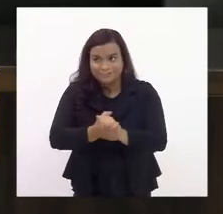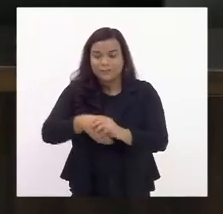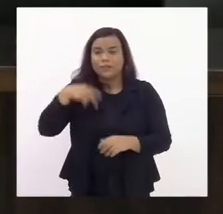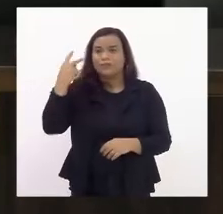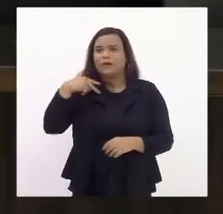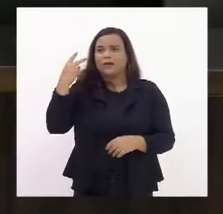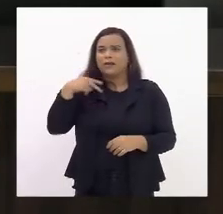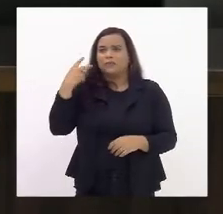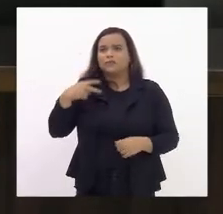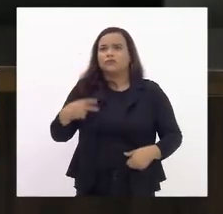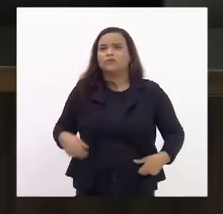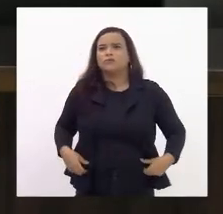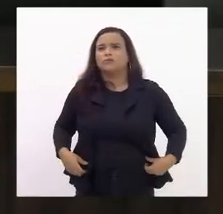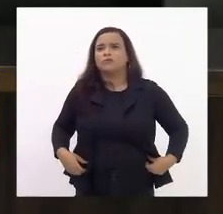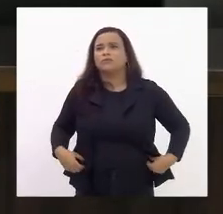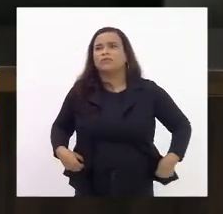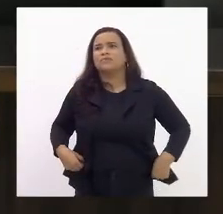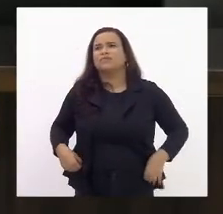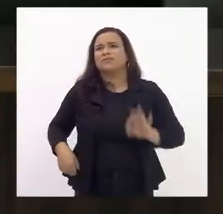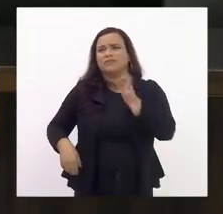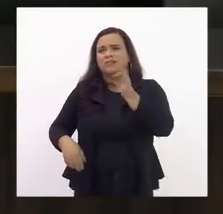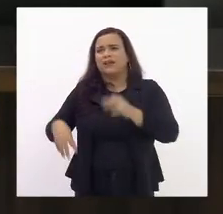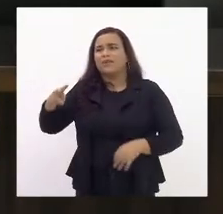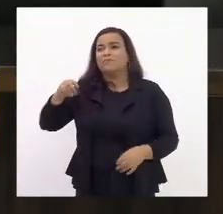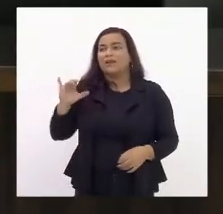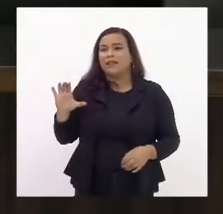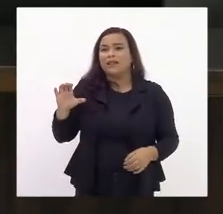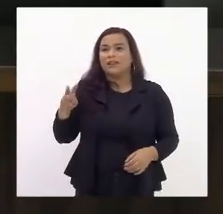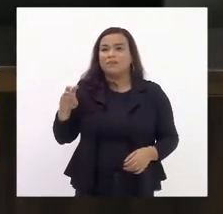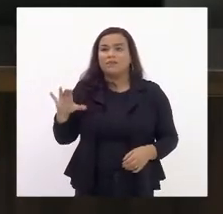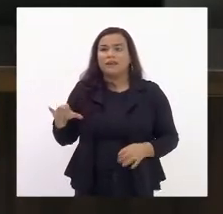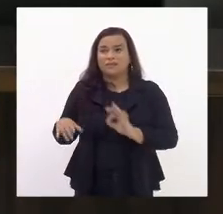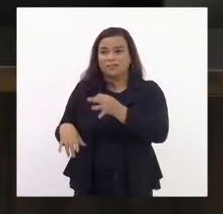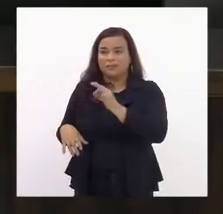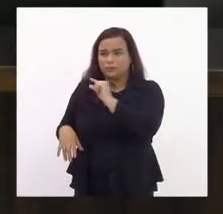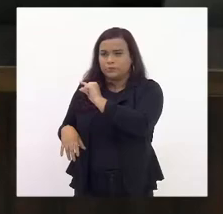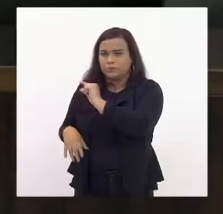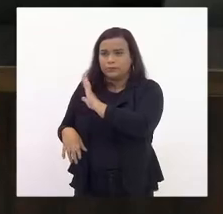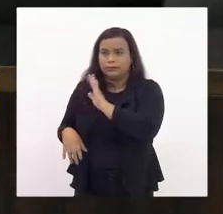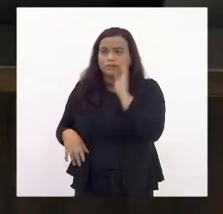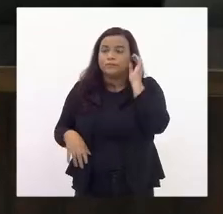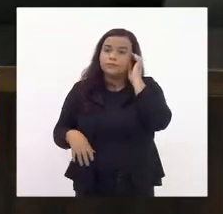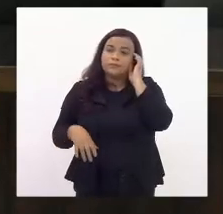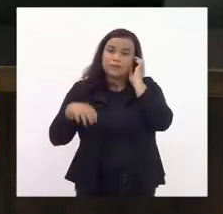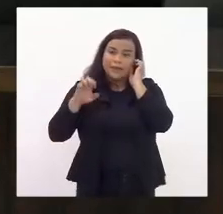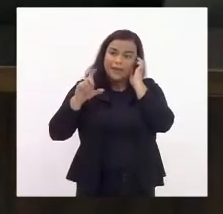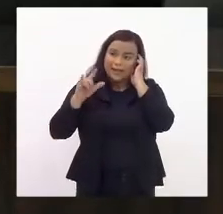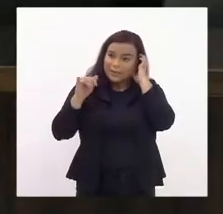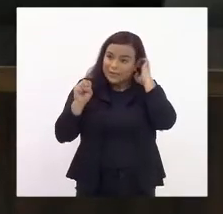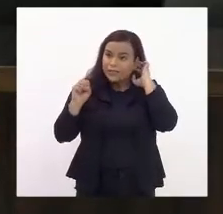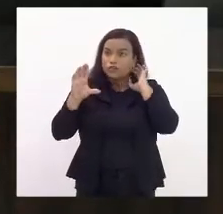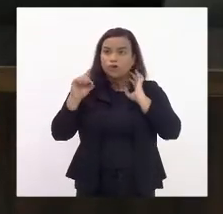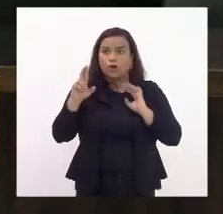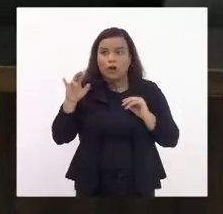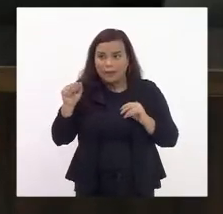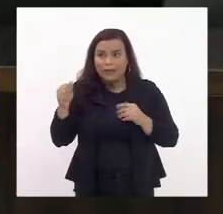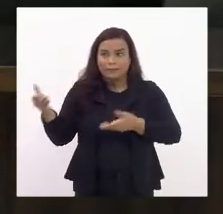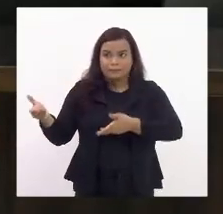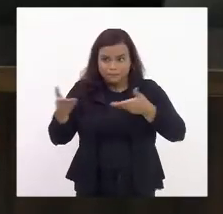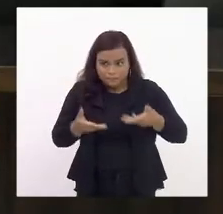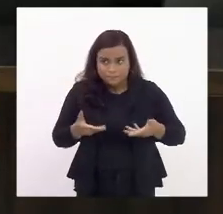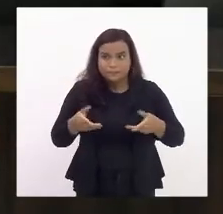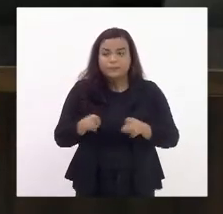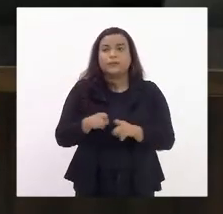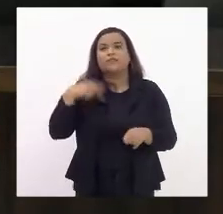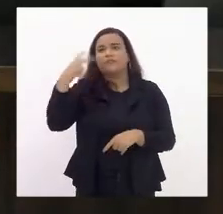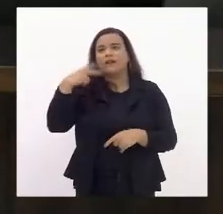Paulo Fonten. Ah, é o Mink, é o Mink. Já, Mink. Elias Correia, seja bem-vindo. O